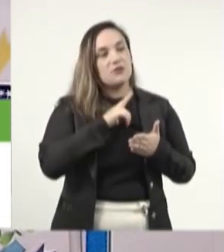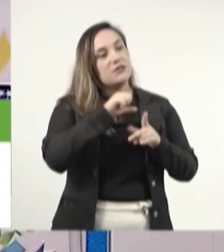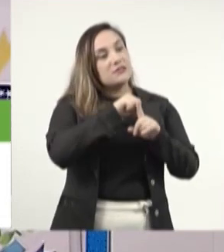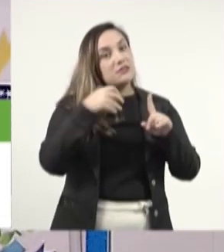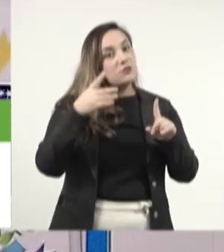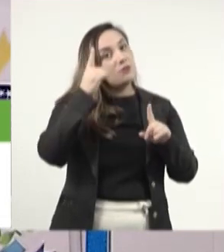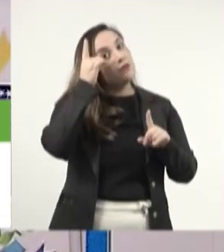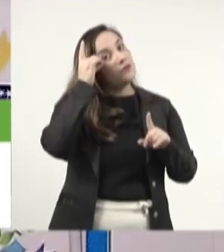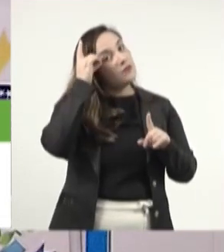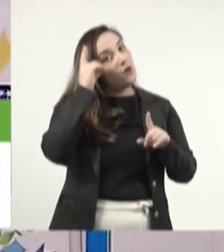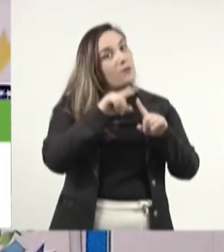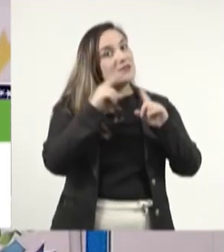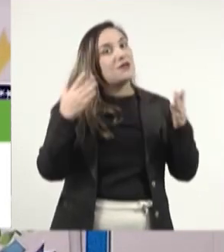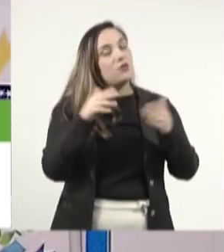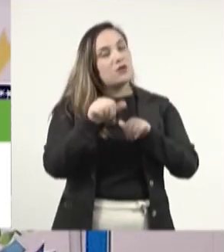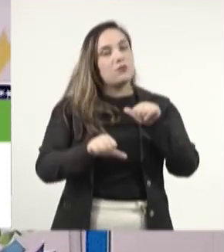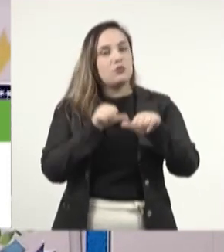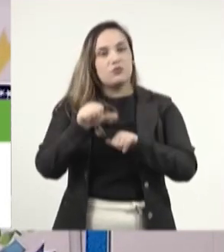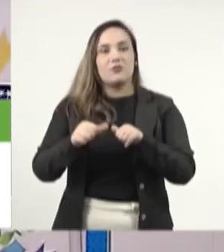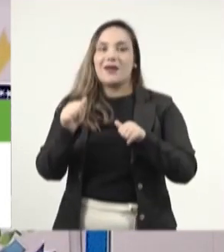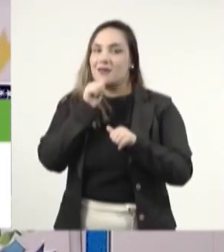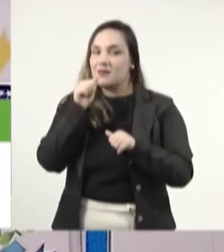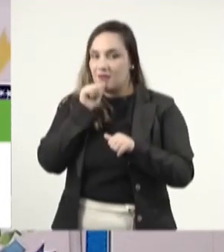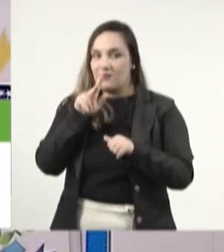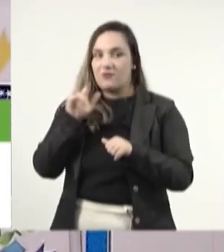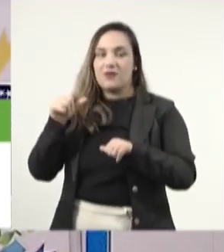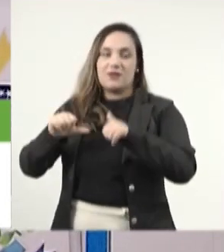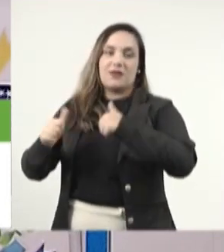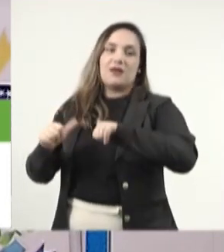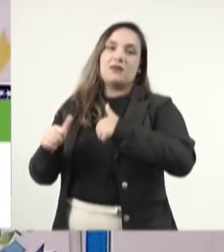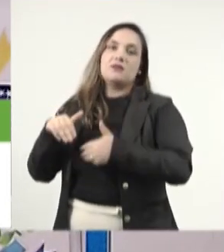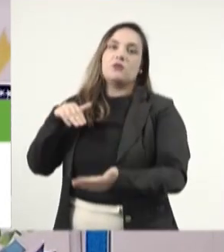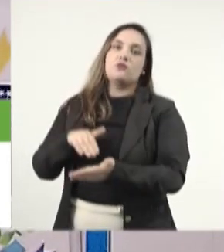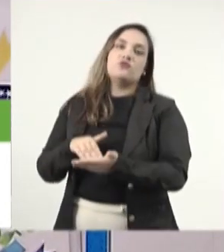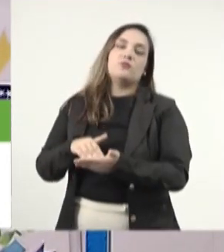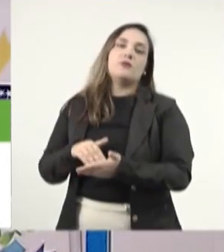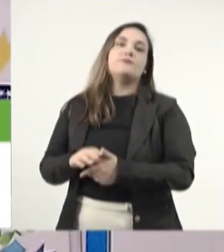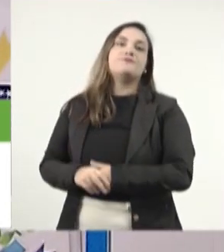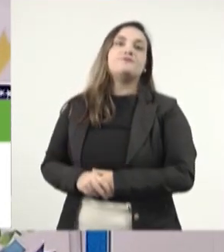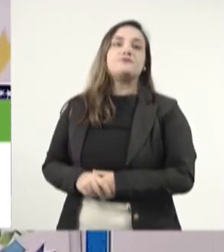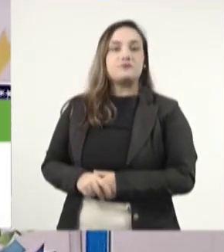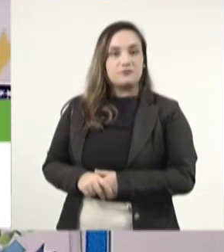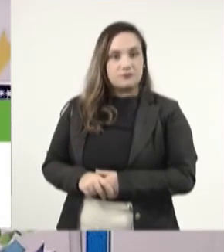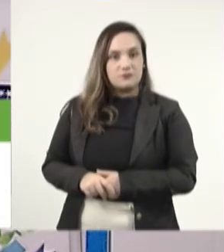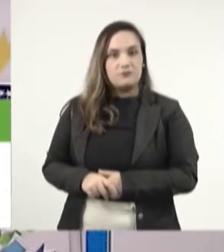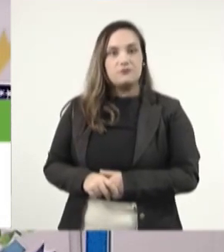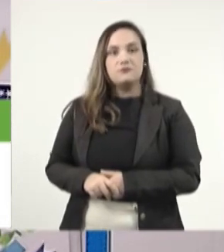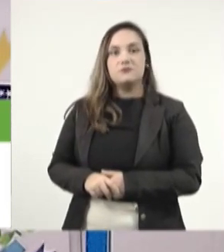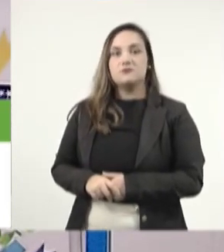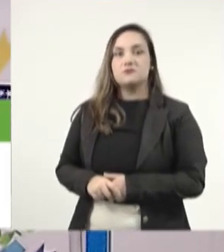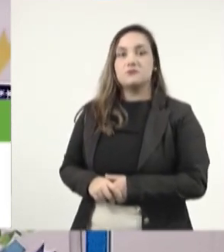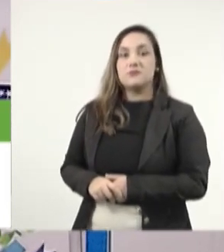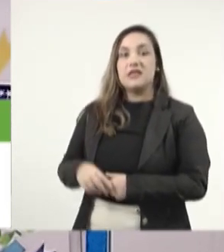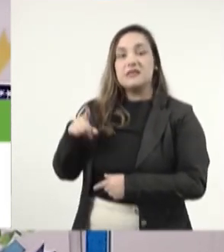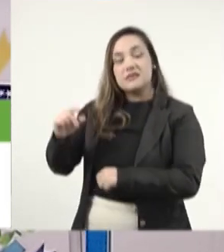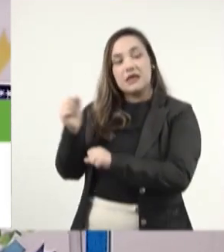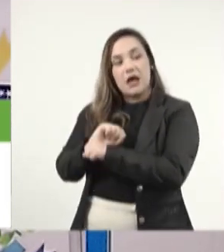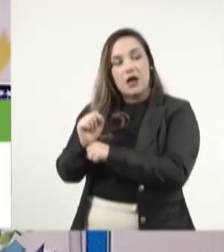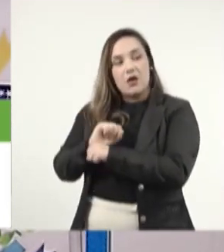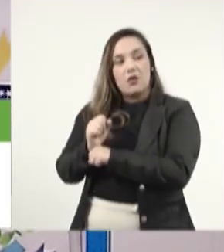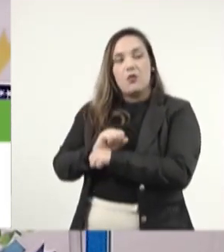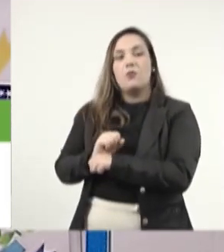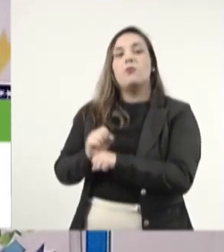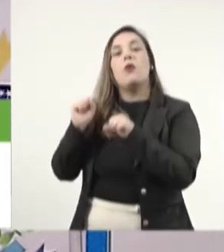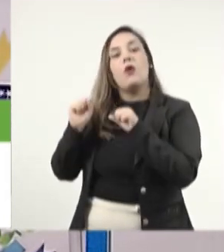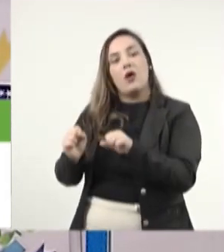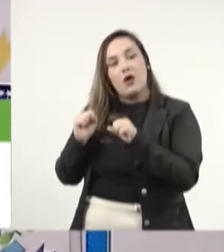A partir de agora, a matéria ainda vai passar por uma redação final, mas já está aprovada. O veículo ele poderá estar registrado